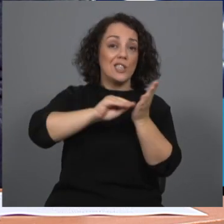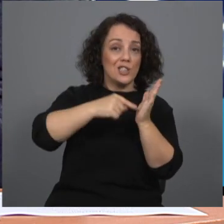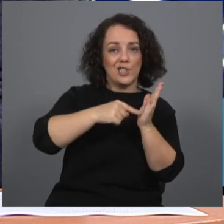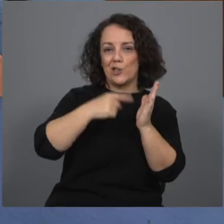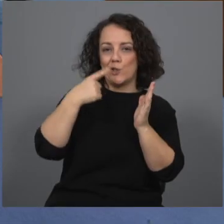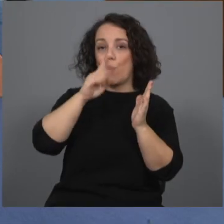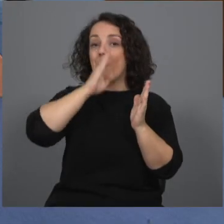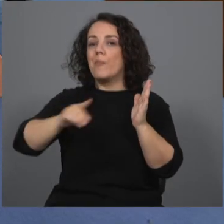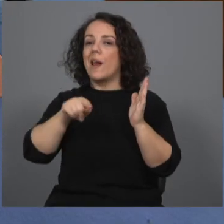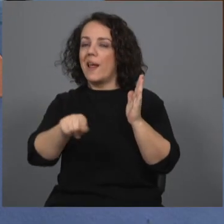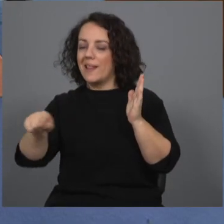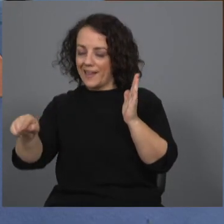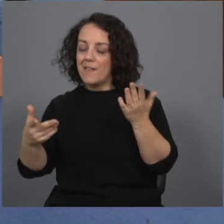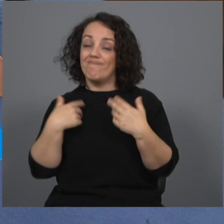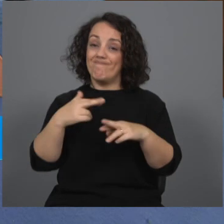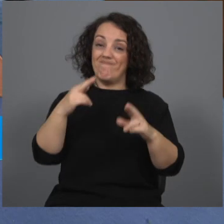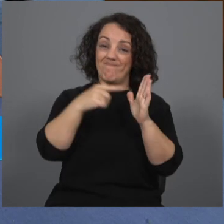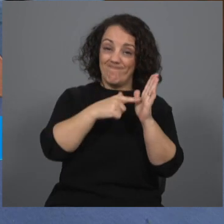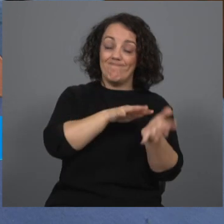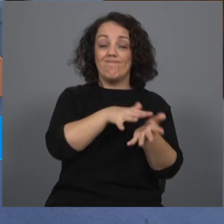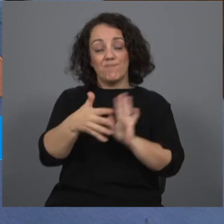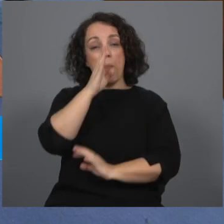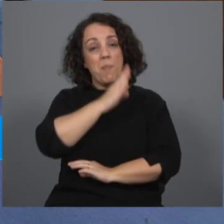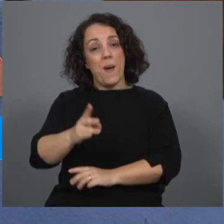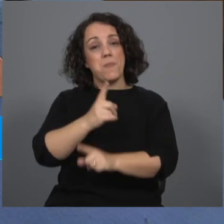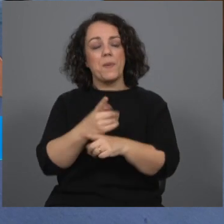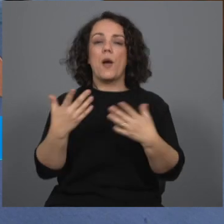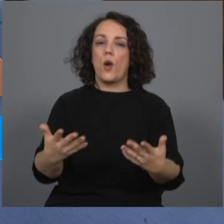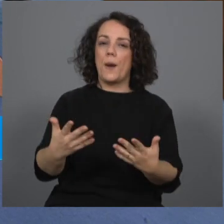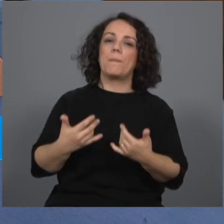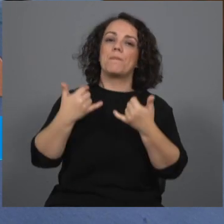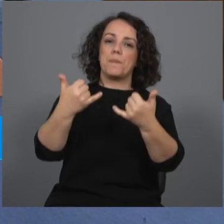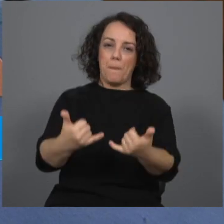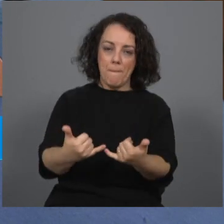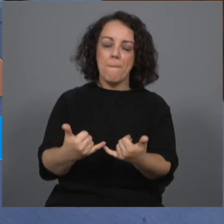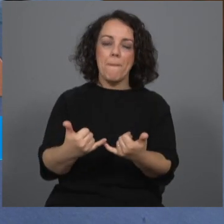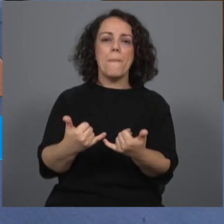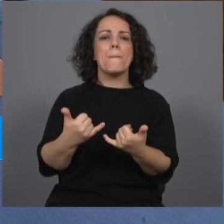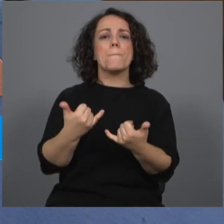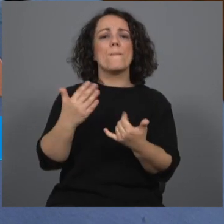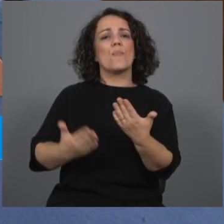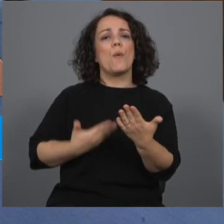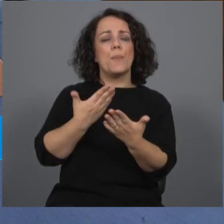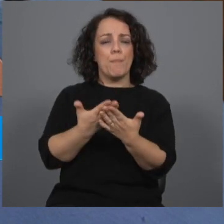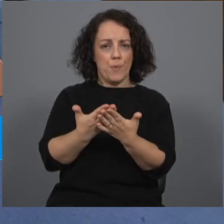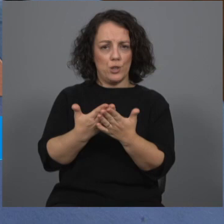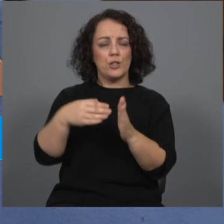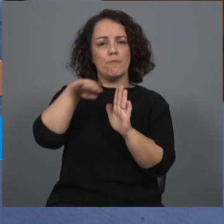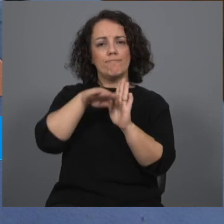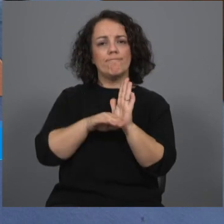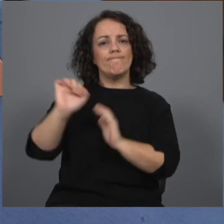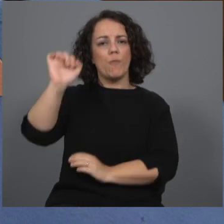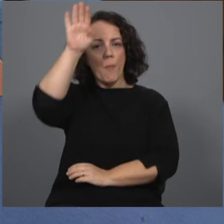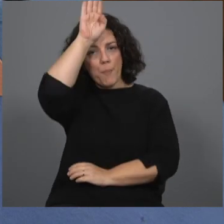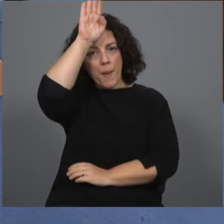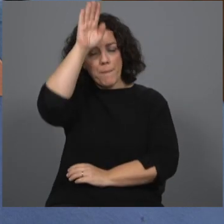ponham em prática também para resolver a situação. E vamos, Padre José Manuel Pereira de Almeida, às propostas que o Papa faz